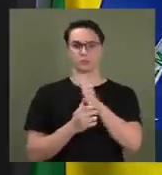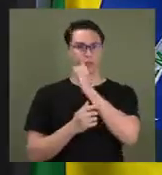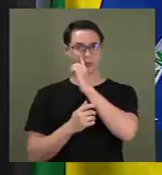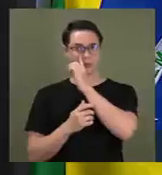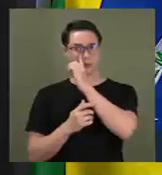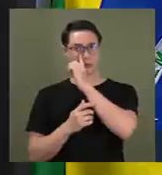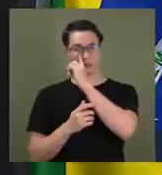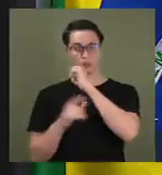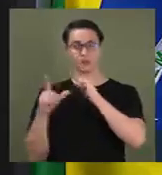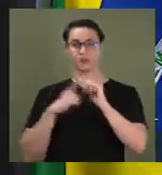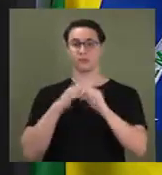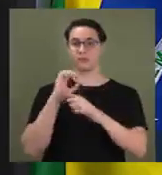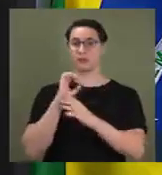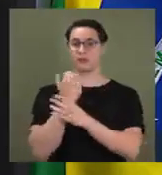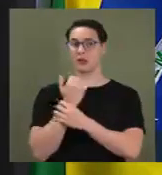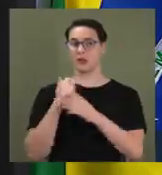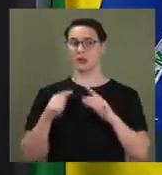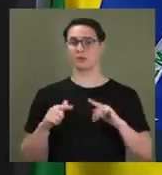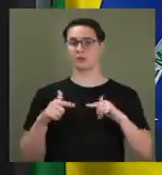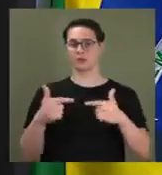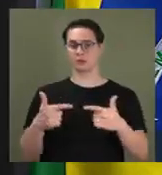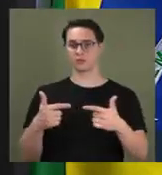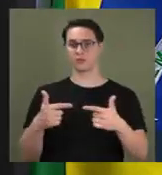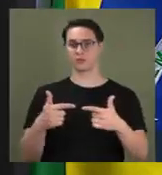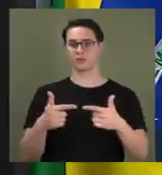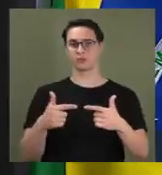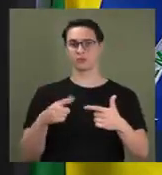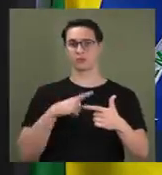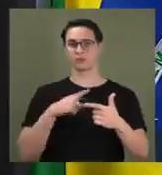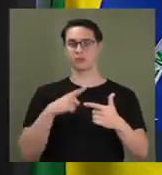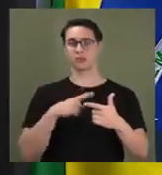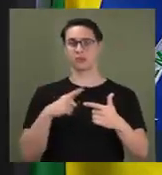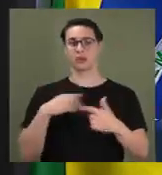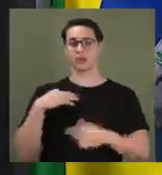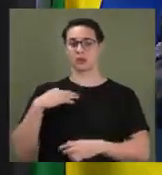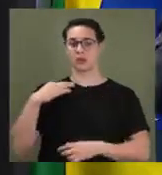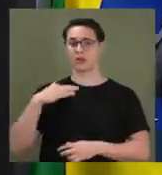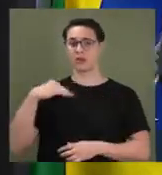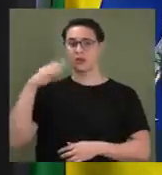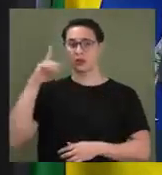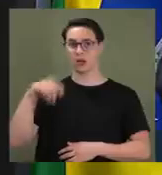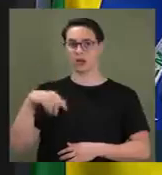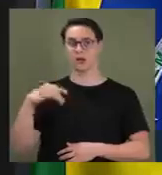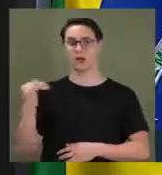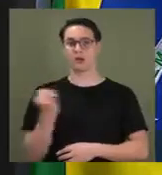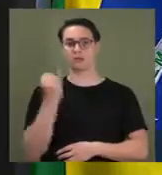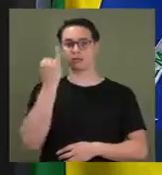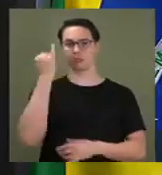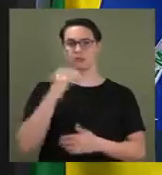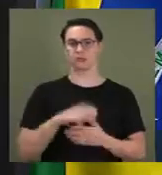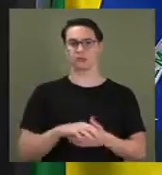e garantir ações para essas candidaturas é fundamental.